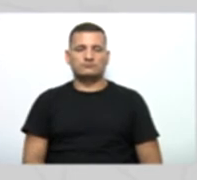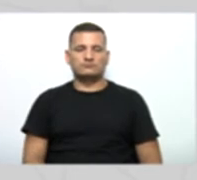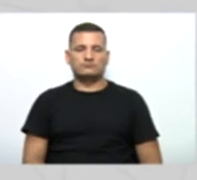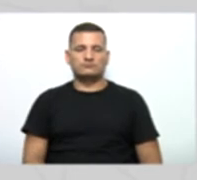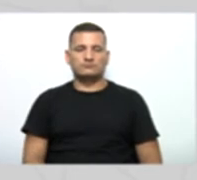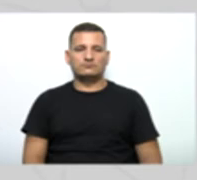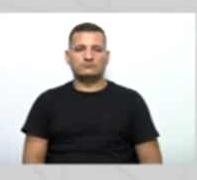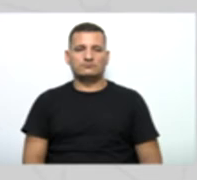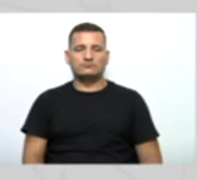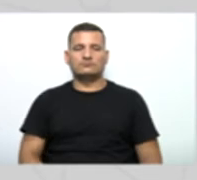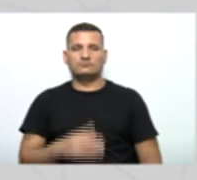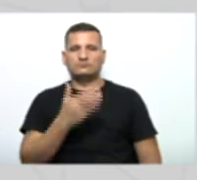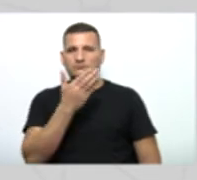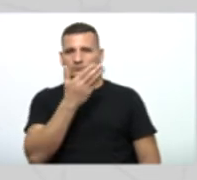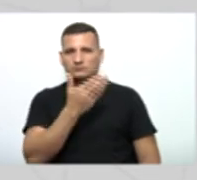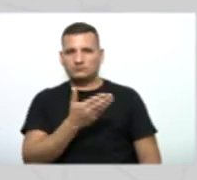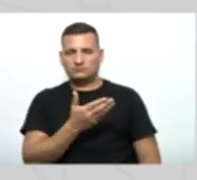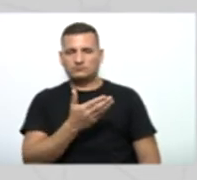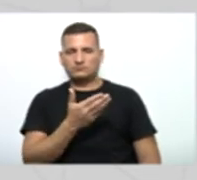Olha só o exemplo que nós trouxemos aí.